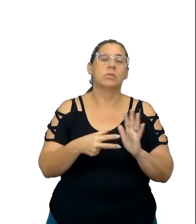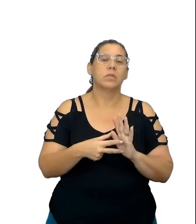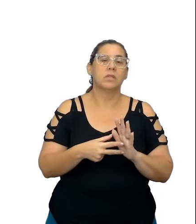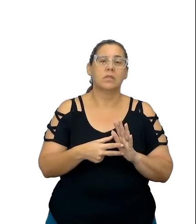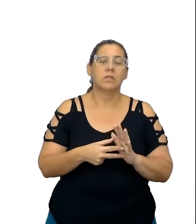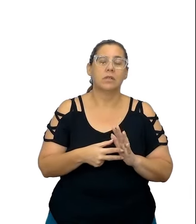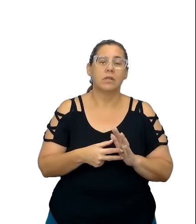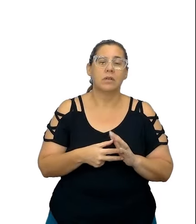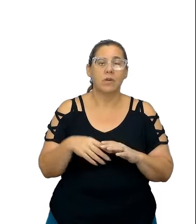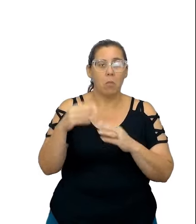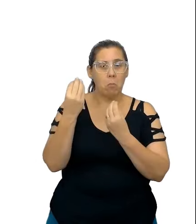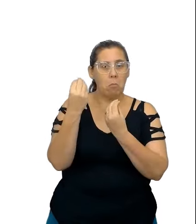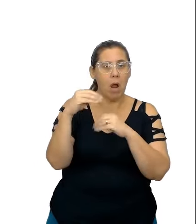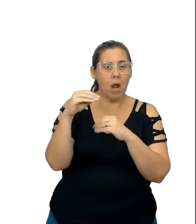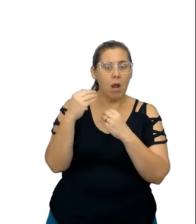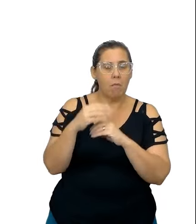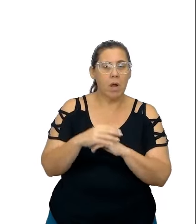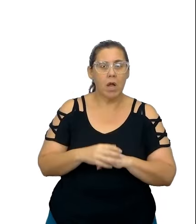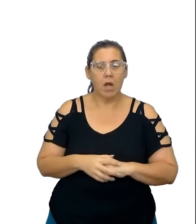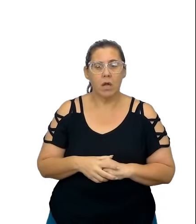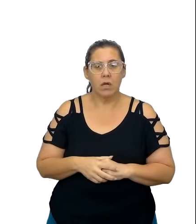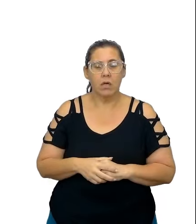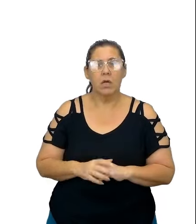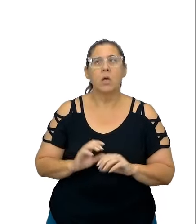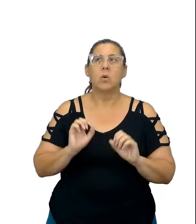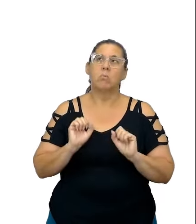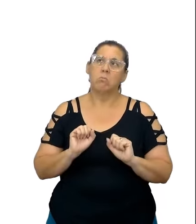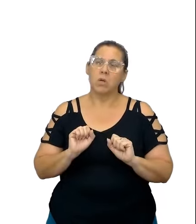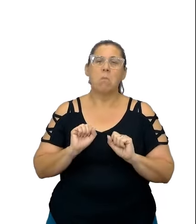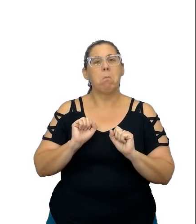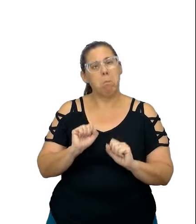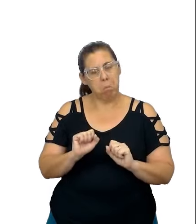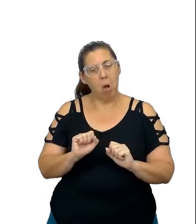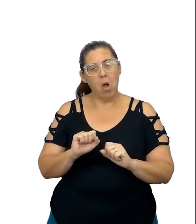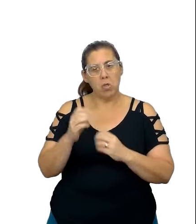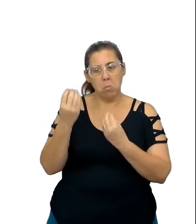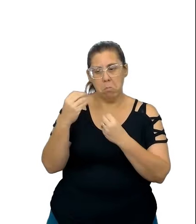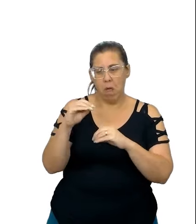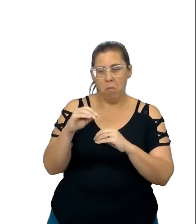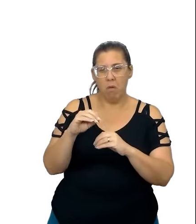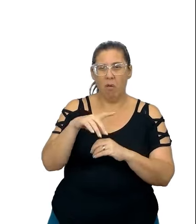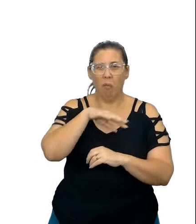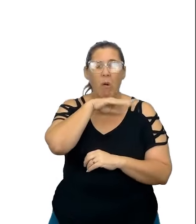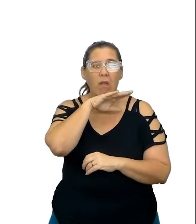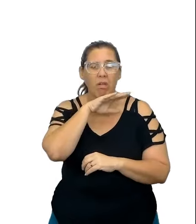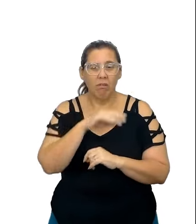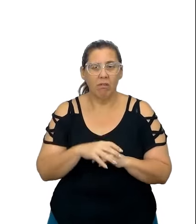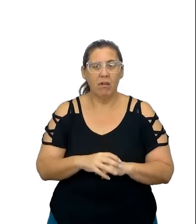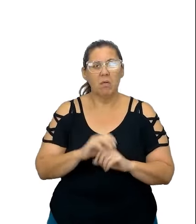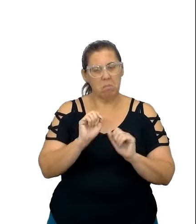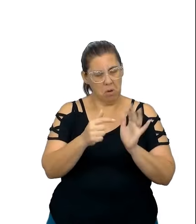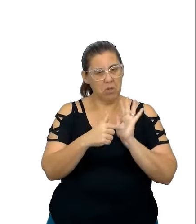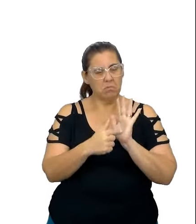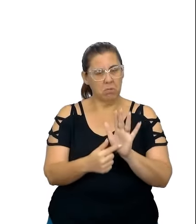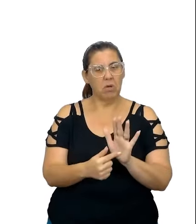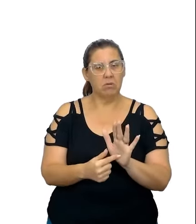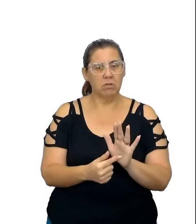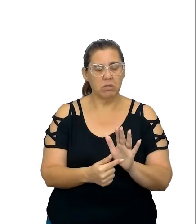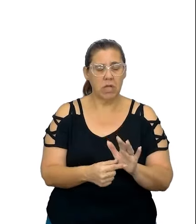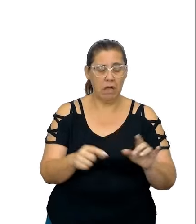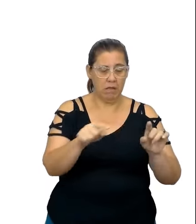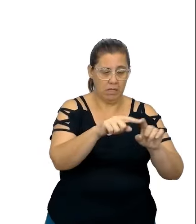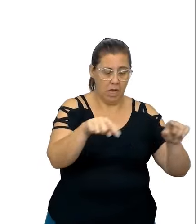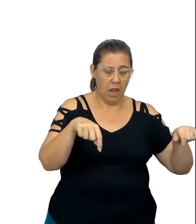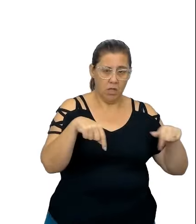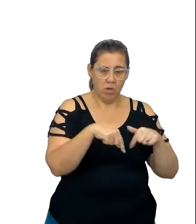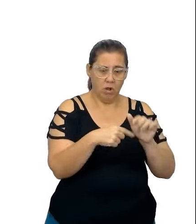de um meme? E o que pode ser um meme mal construído? Então, é importante trazer à tona, dentro da sala